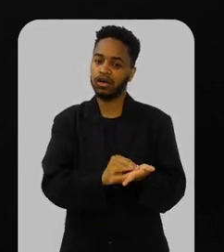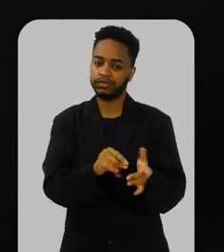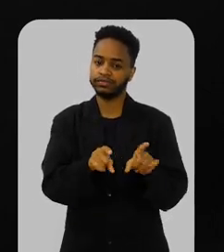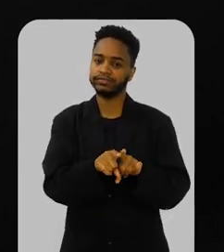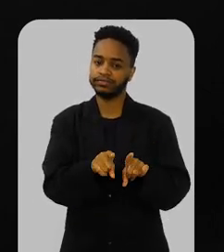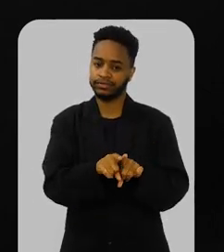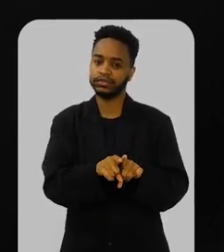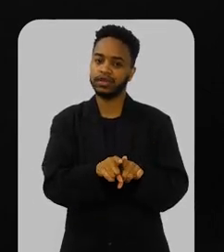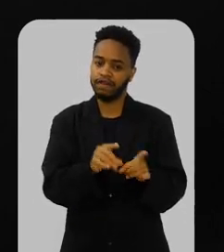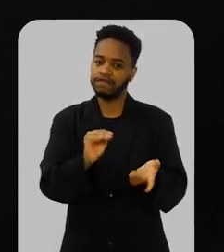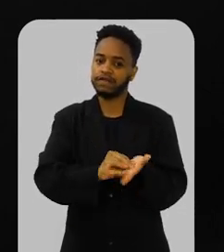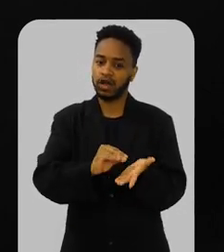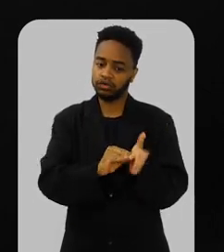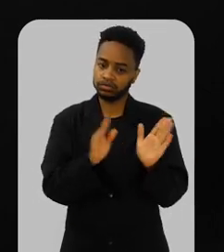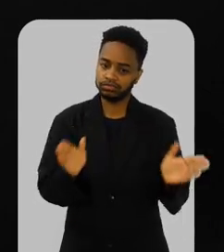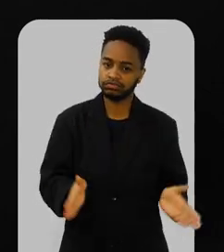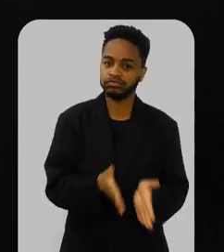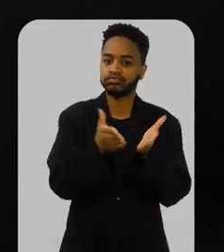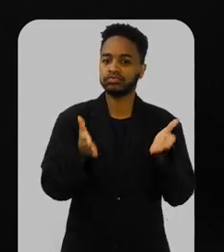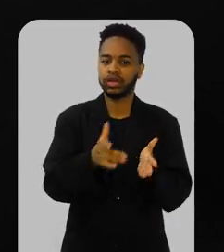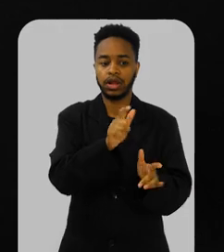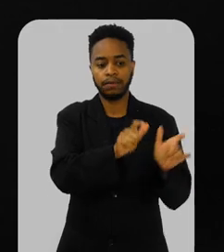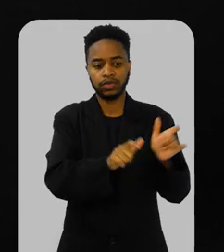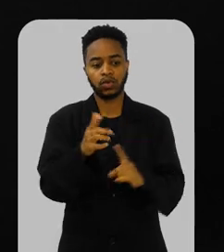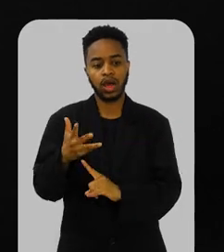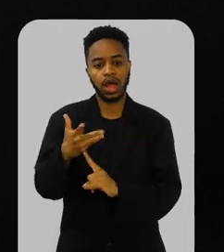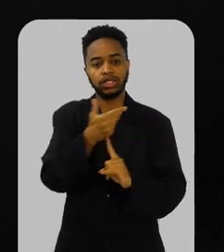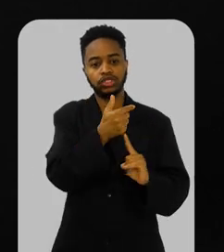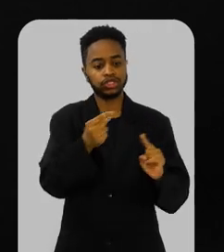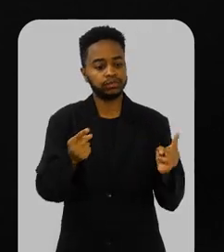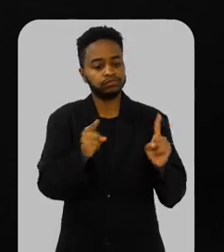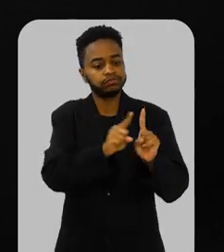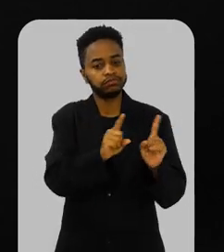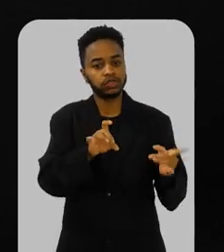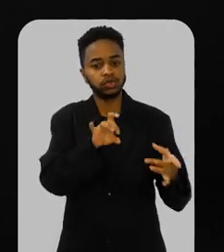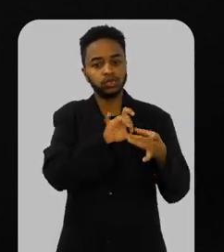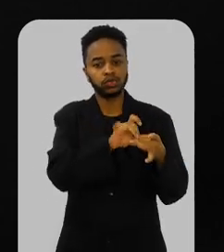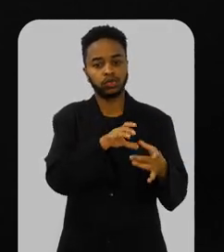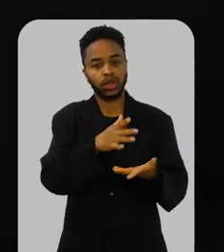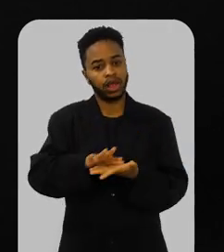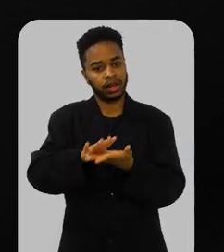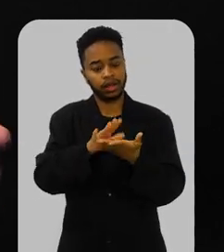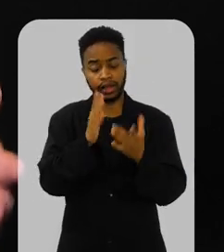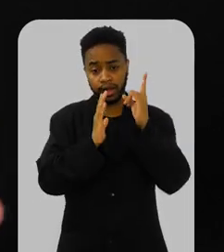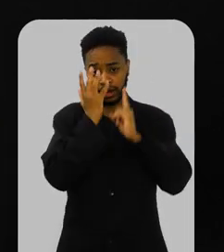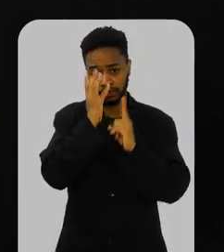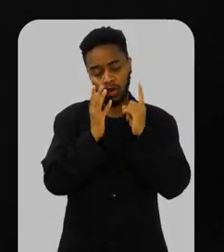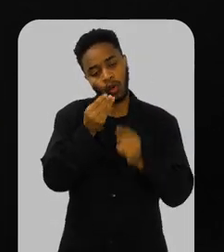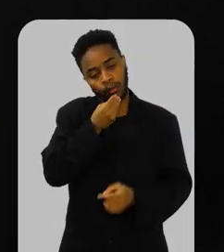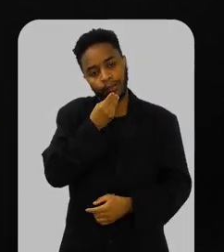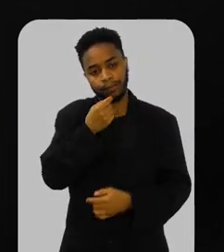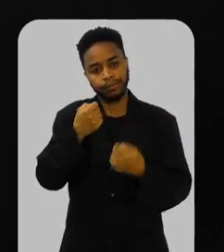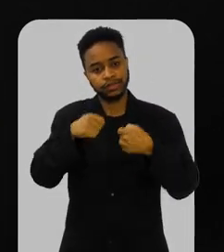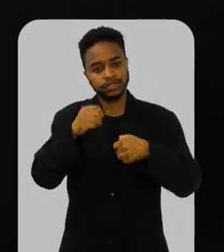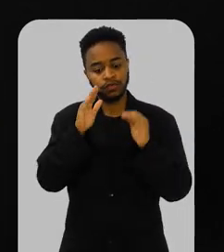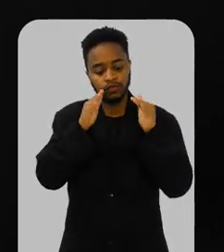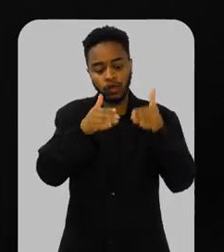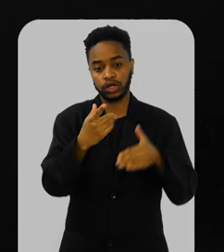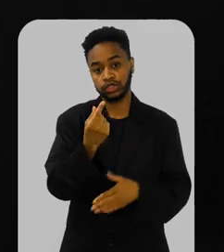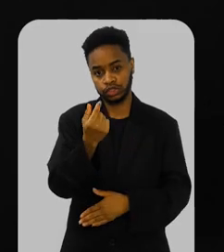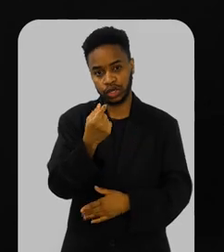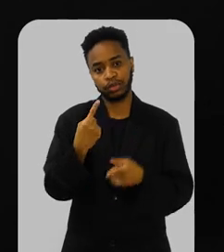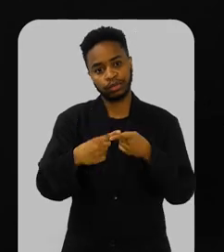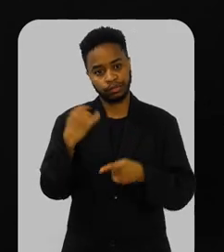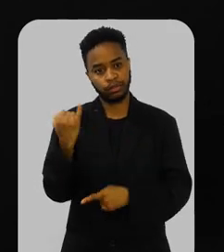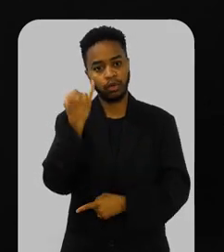também desse incentivo para que os artistas de carnaval também, claro, pense no financeiro, porque isso é muito importante para todo